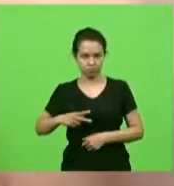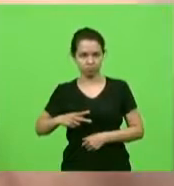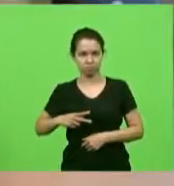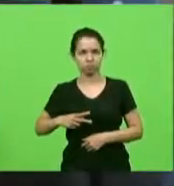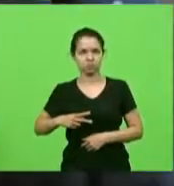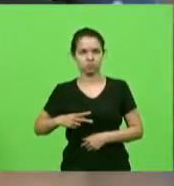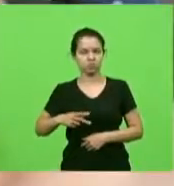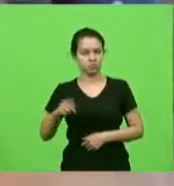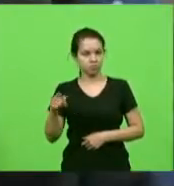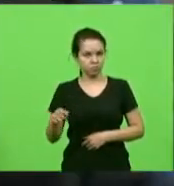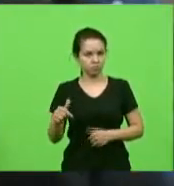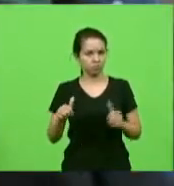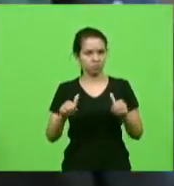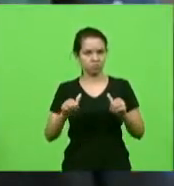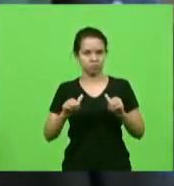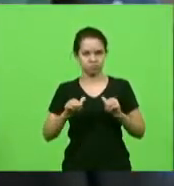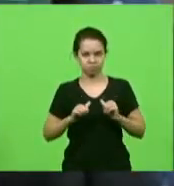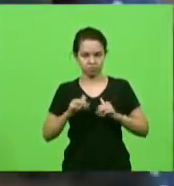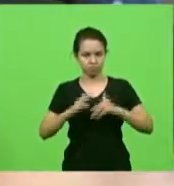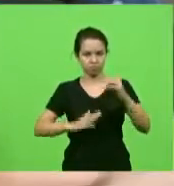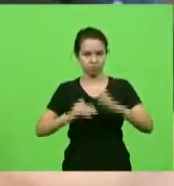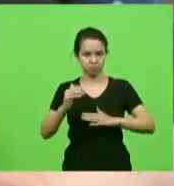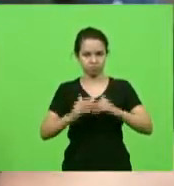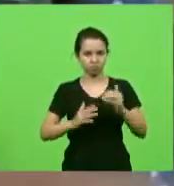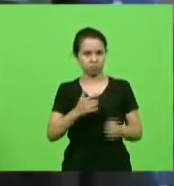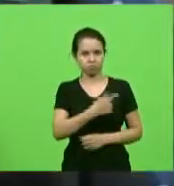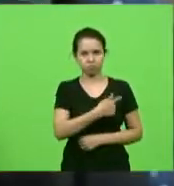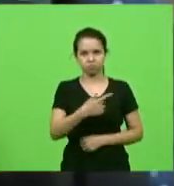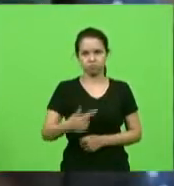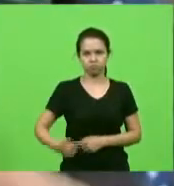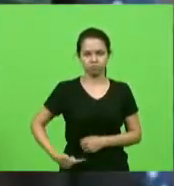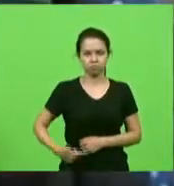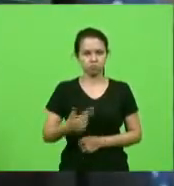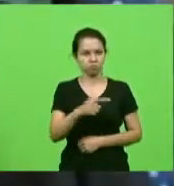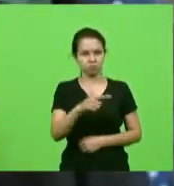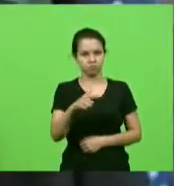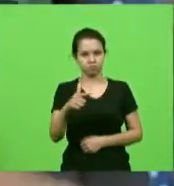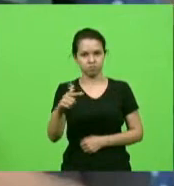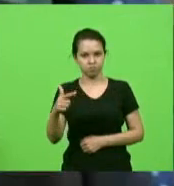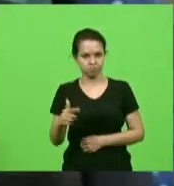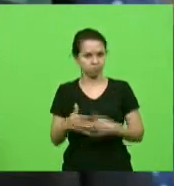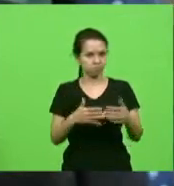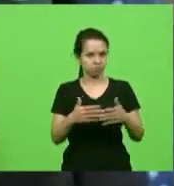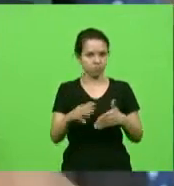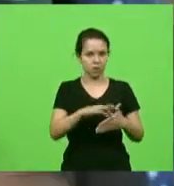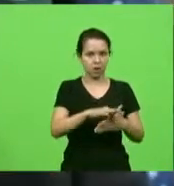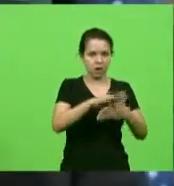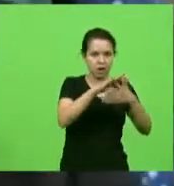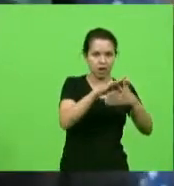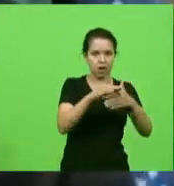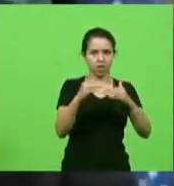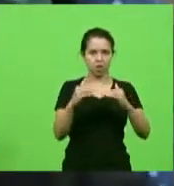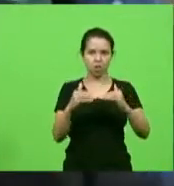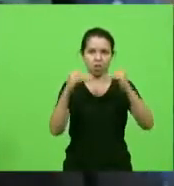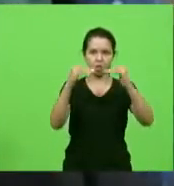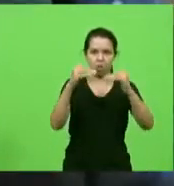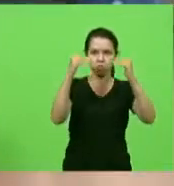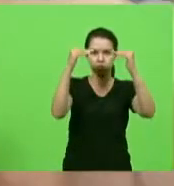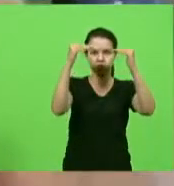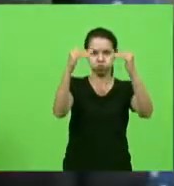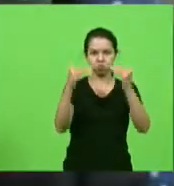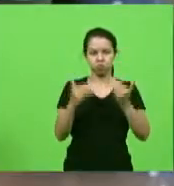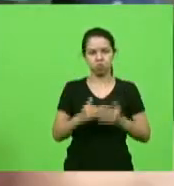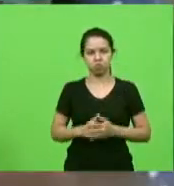não abstém das ações de governo, independentemente de níveis hierárquicos, ainda mais quando se trata